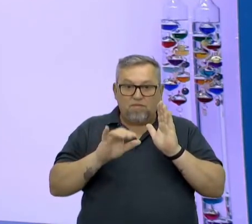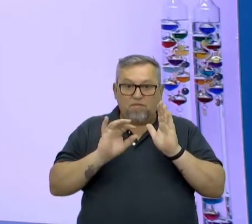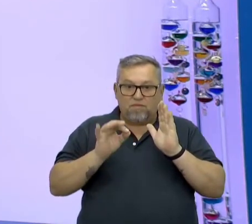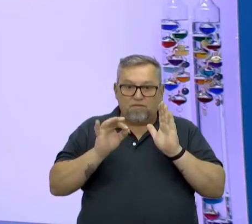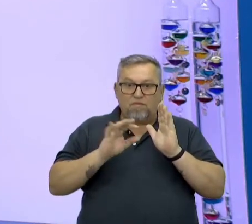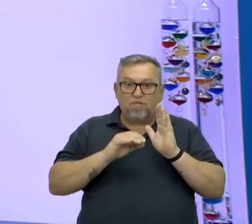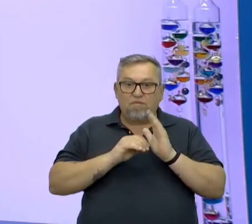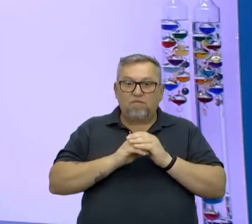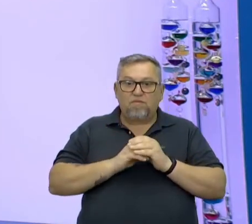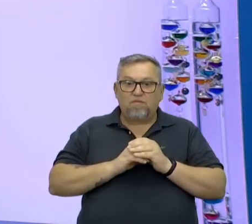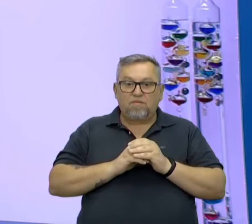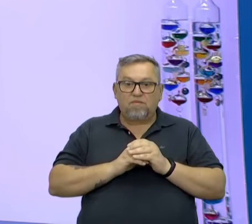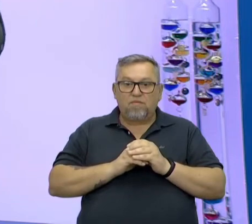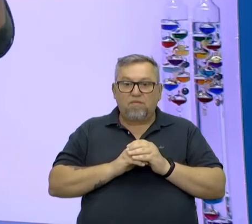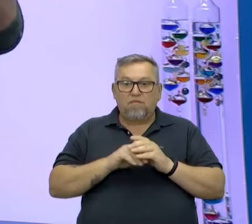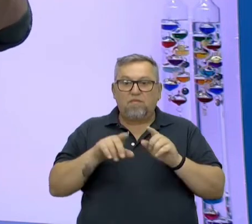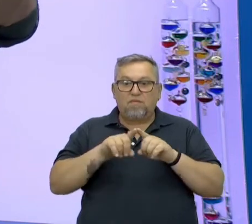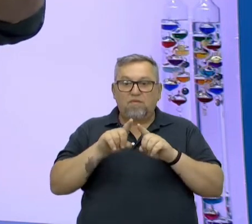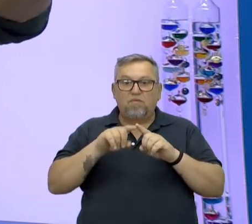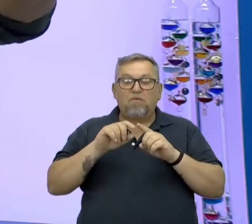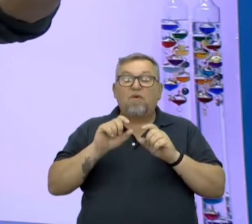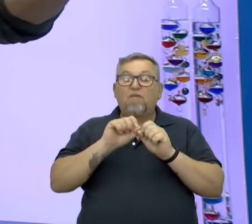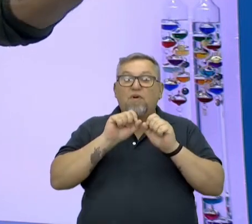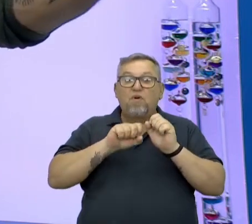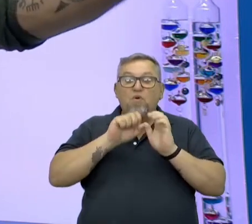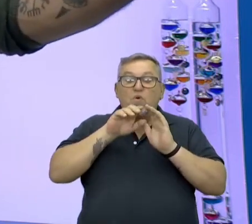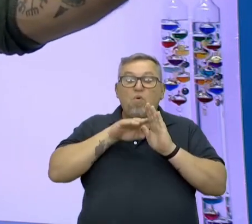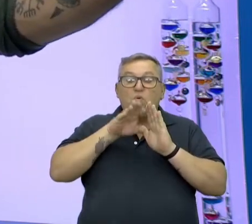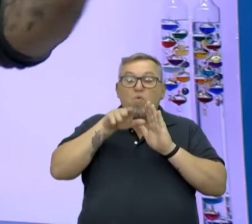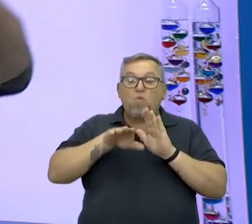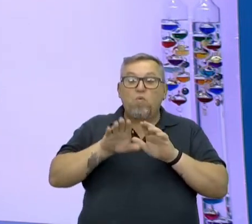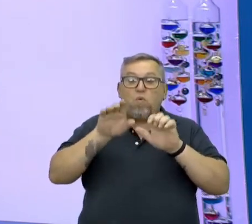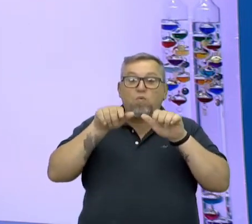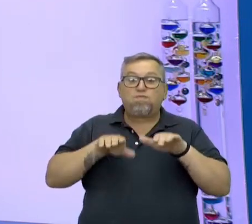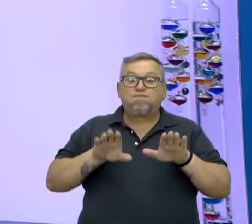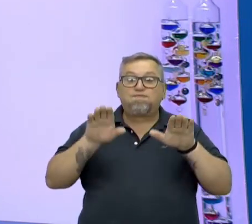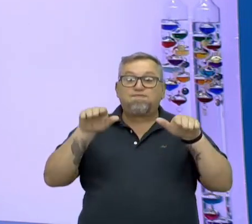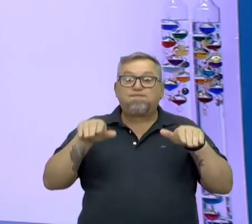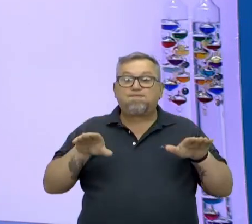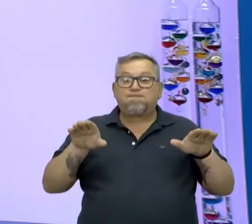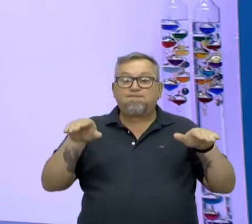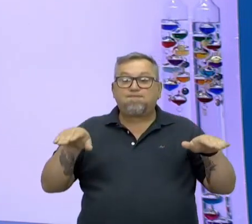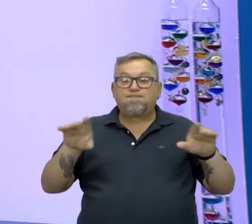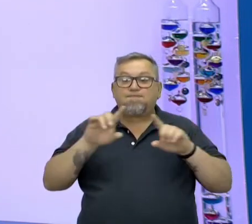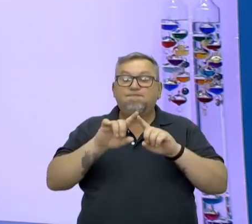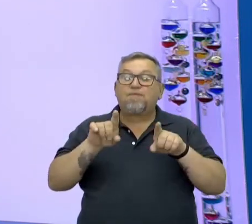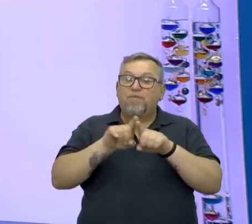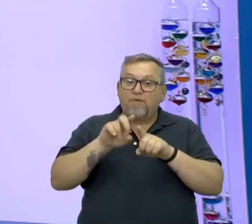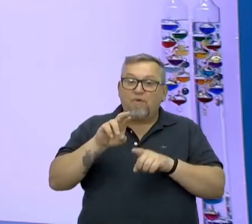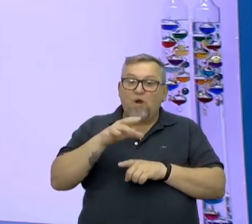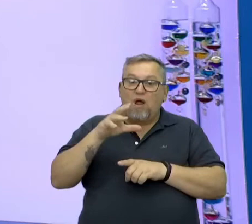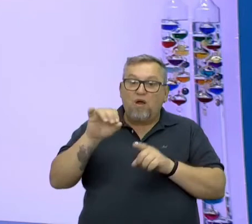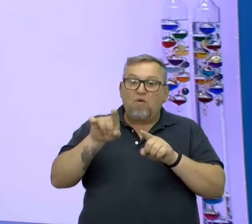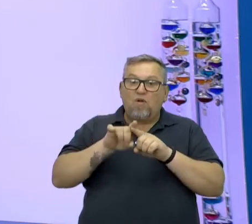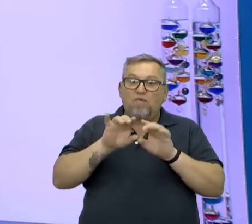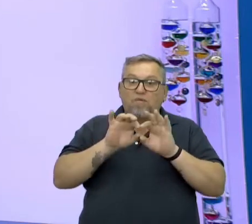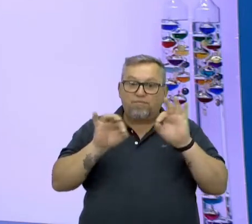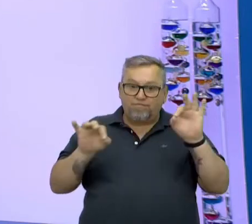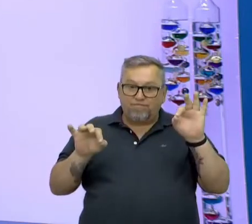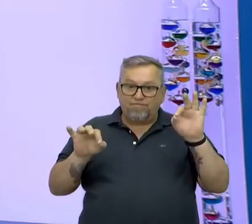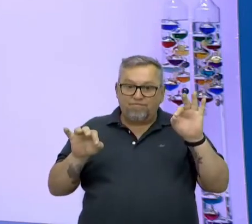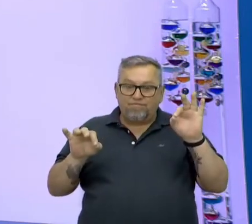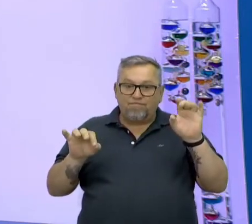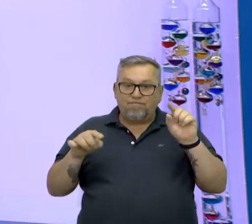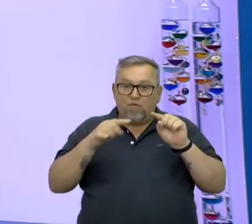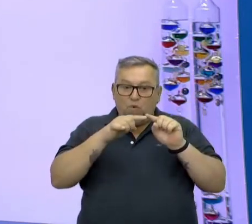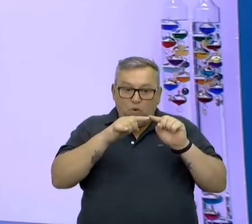emitindo energia. Essa energia vai se propagando para todas as direções. Então tem um raio. Esse raio é a distância do ponto, né? Onde